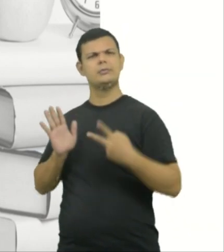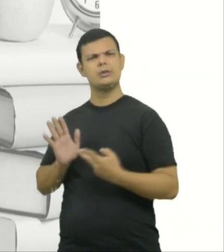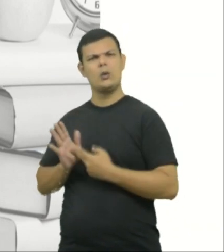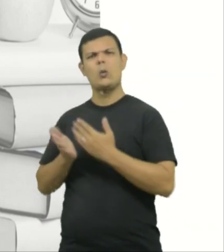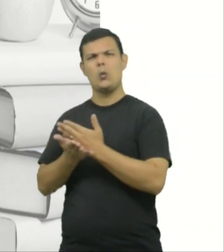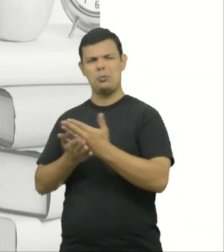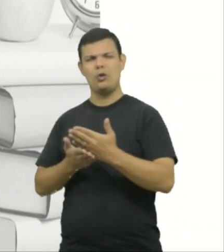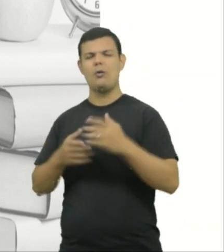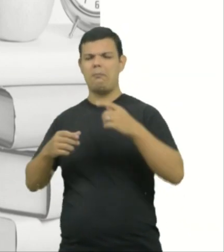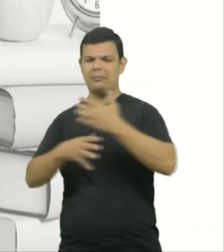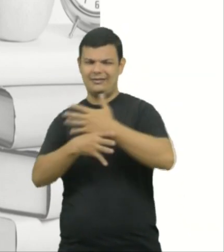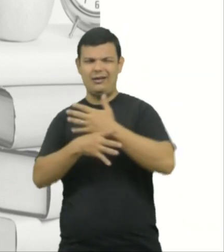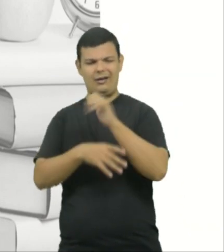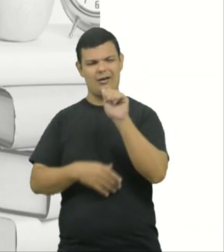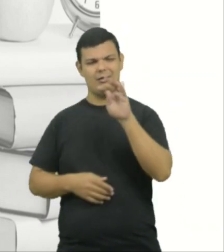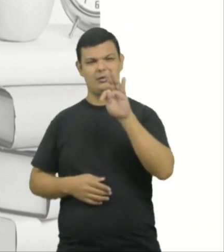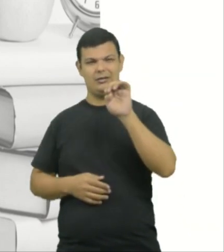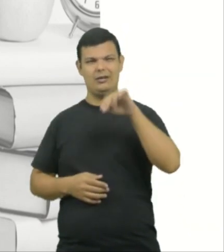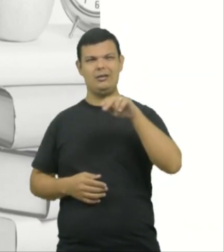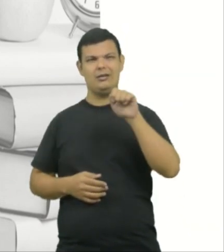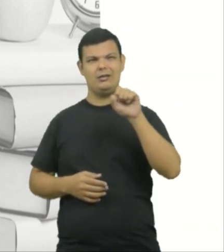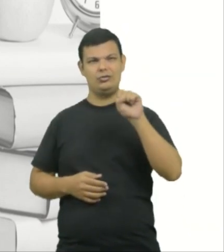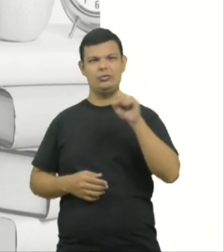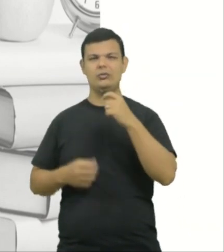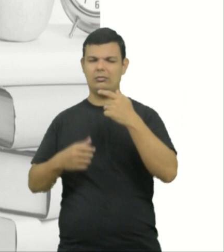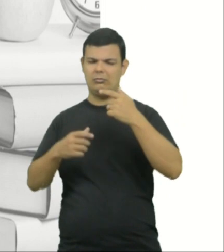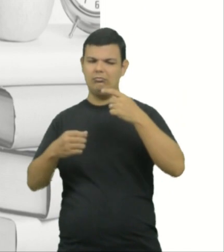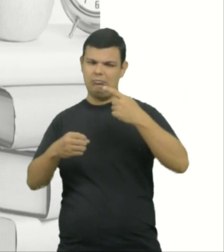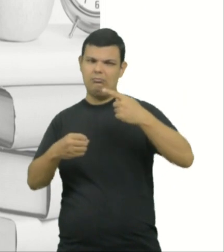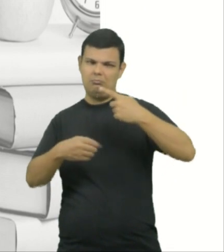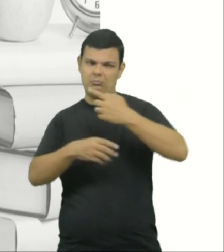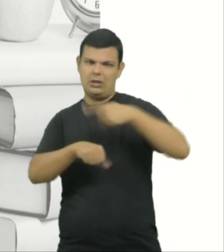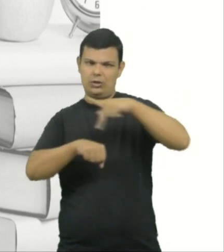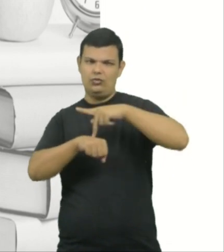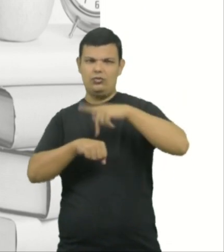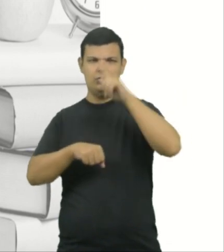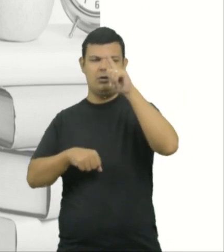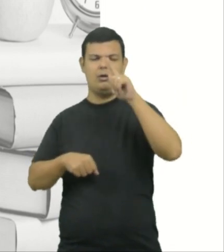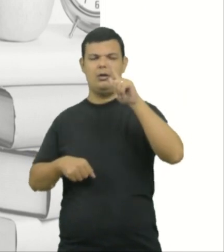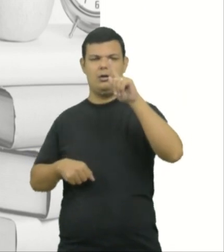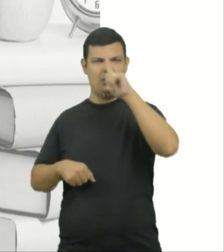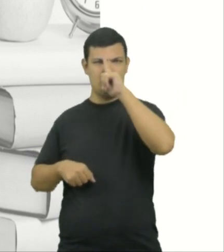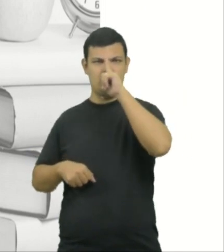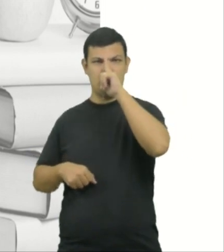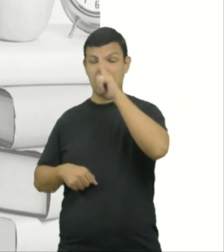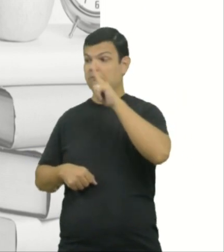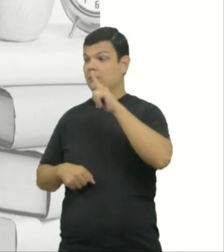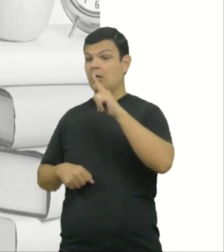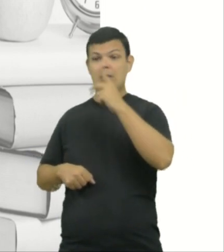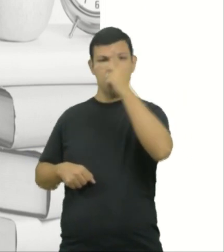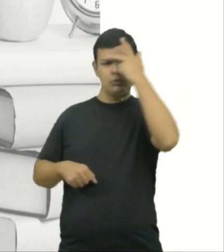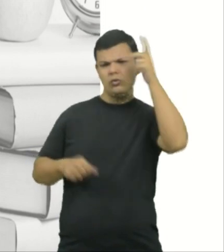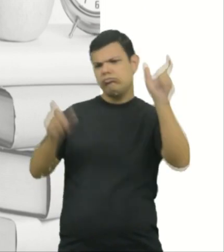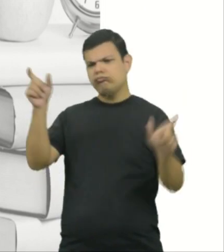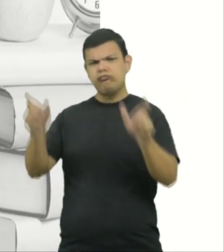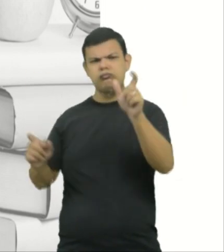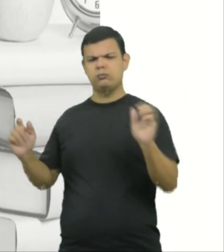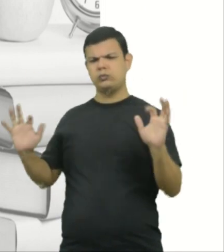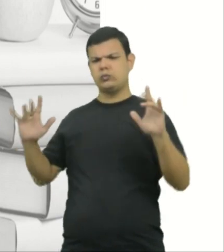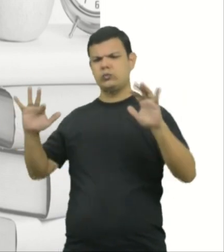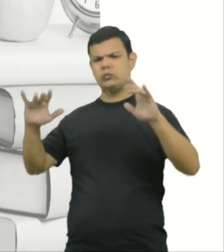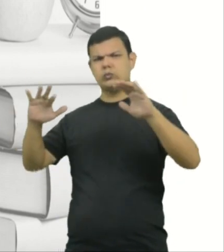na cidade de Atenas, na Grécia, os cidadãos se reuniam, né, uma espécie de assembleia, uma